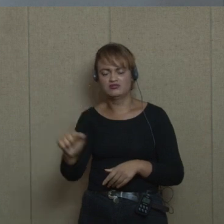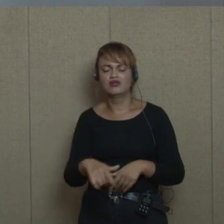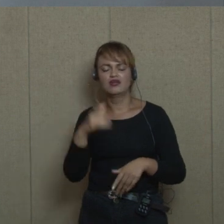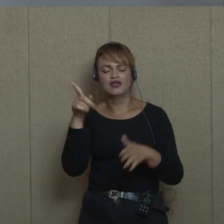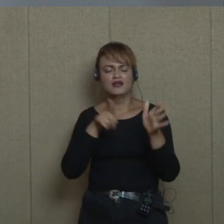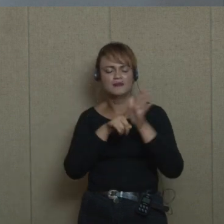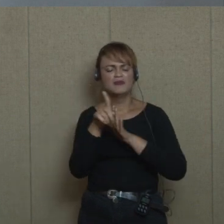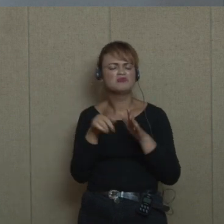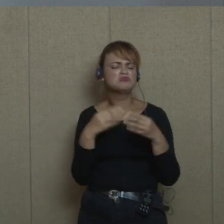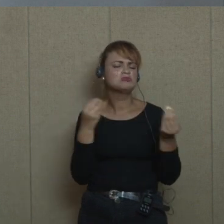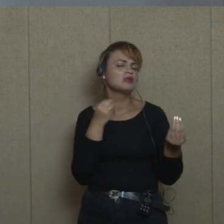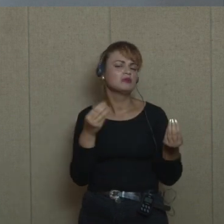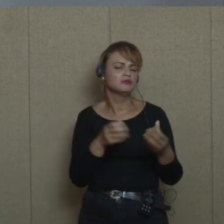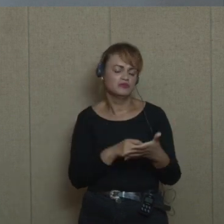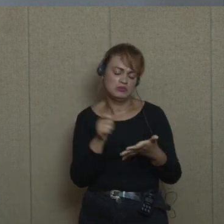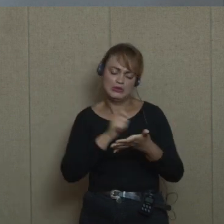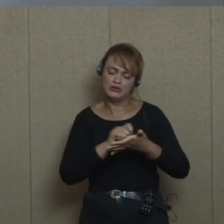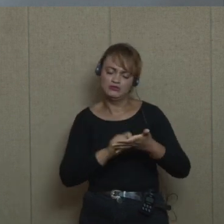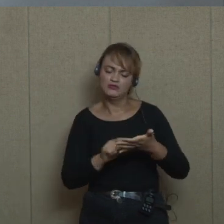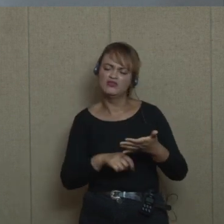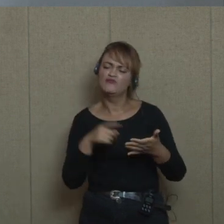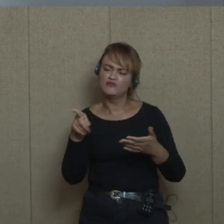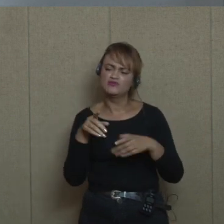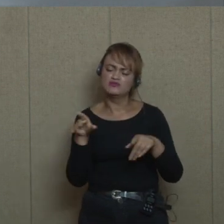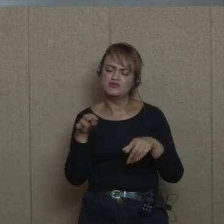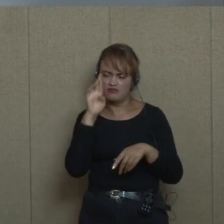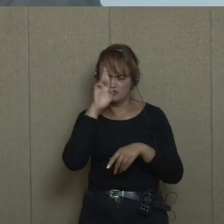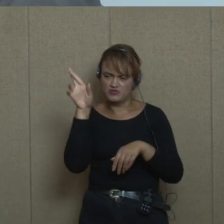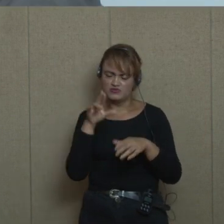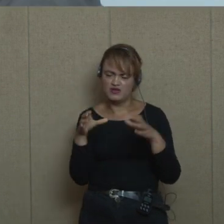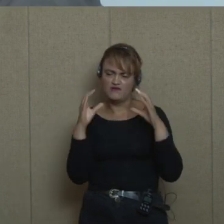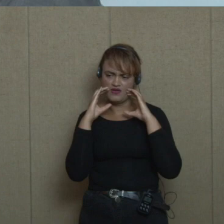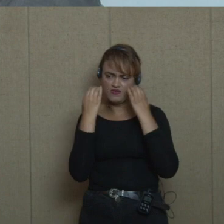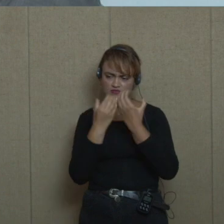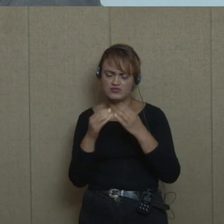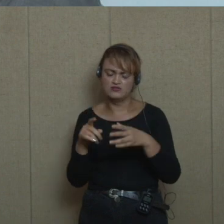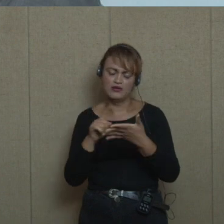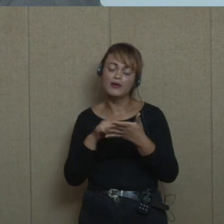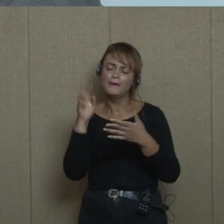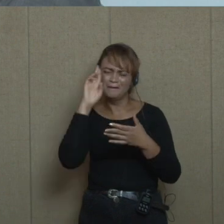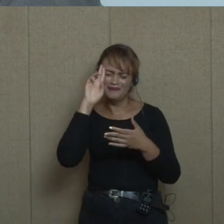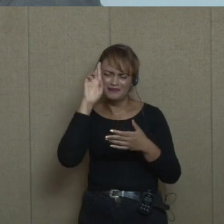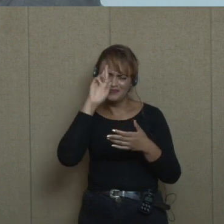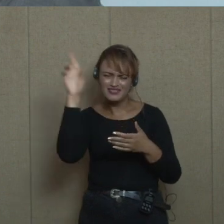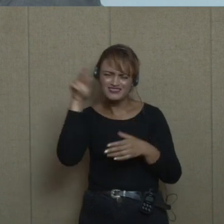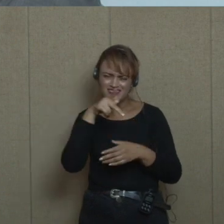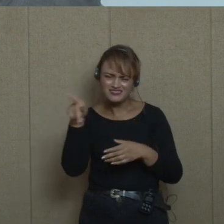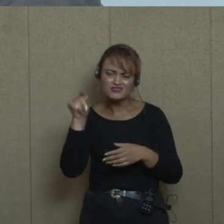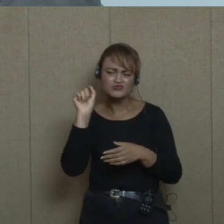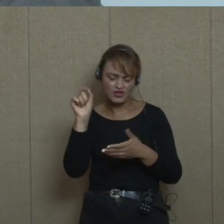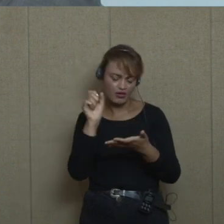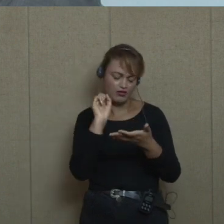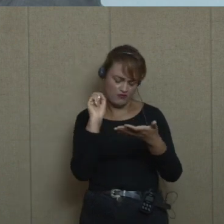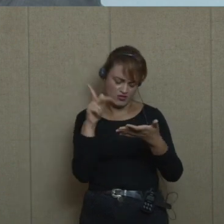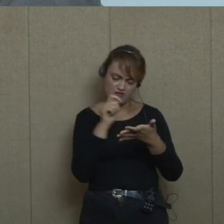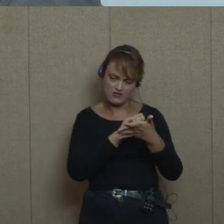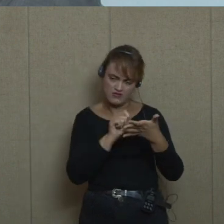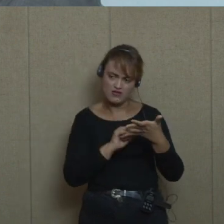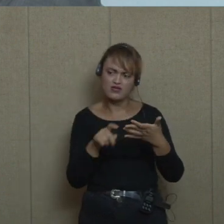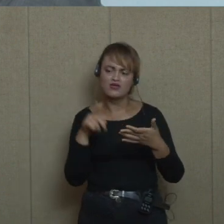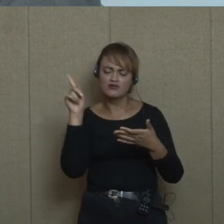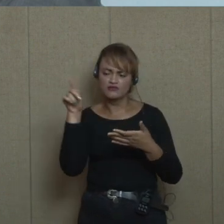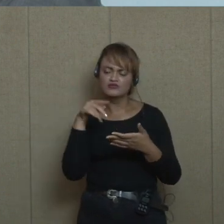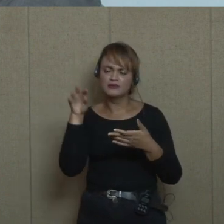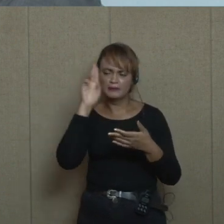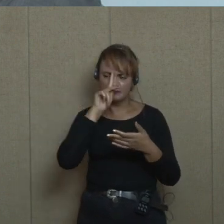tomando notas. Então, você é o presidente da comissão? Presidente do quê? Do conselho? Ah, ok. Presidente